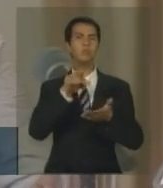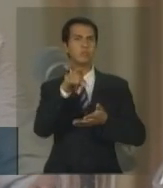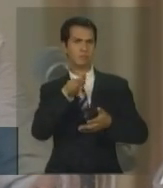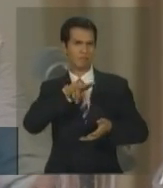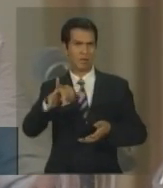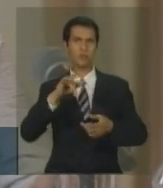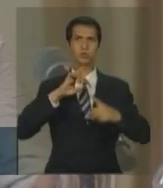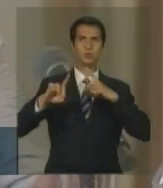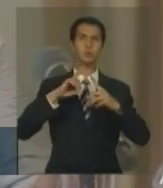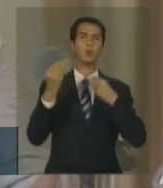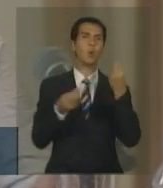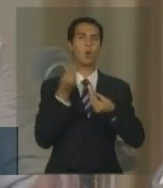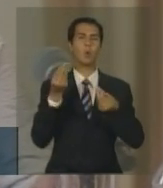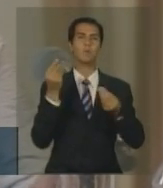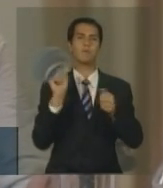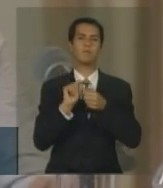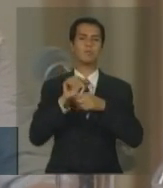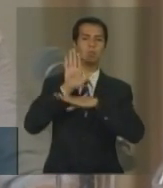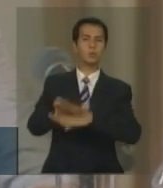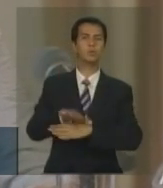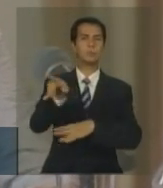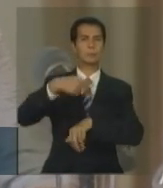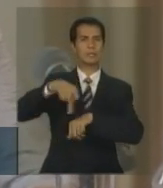e esses outros países que estão em crise.